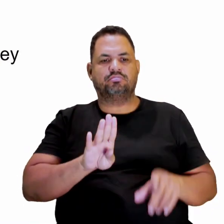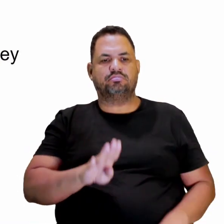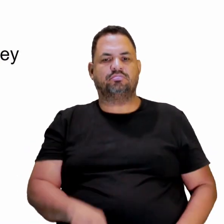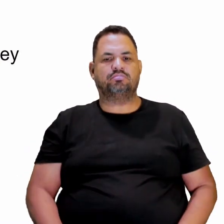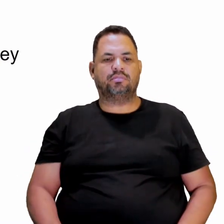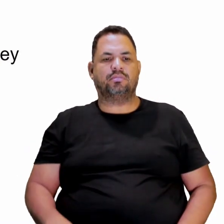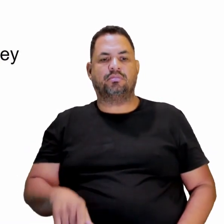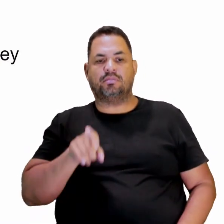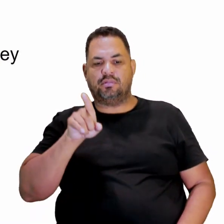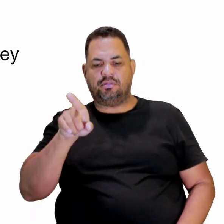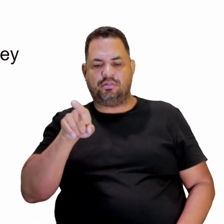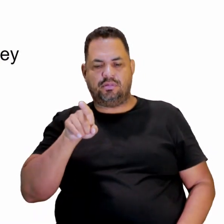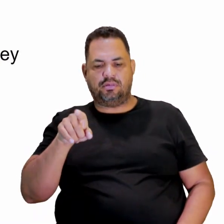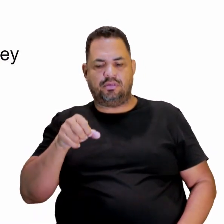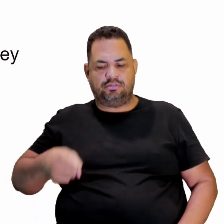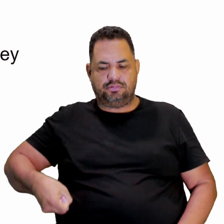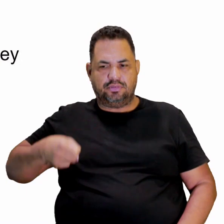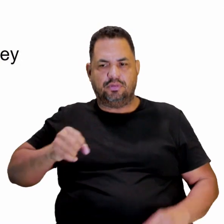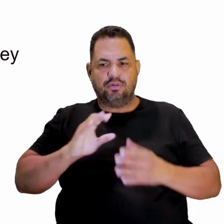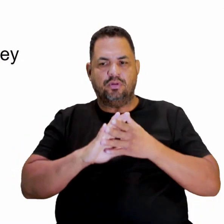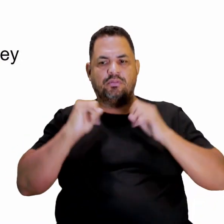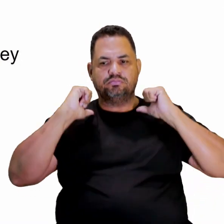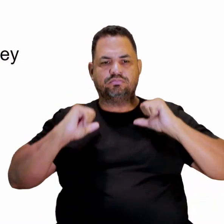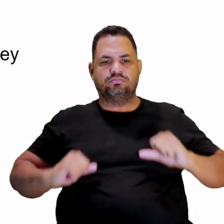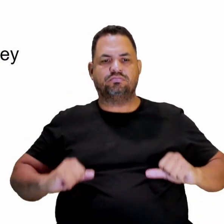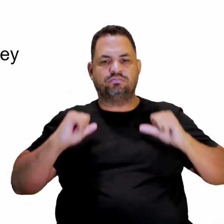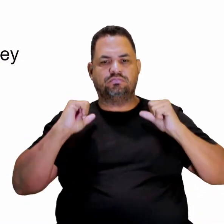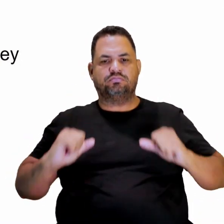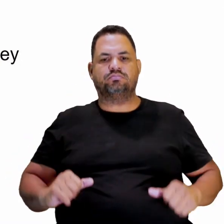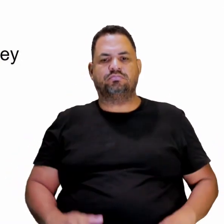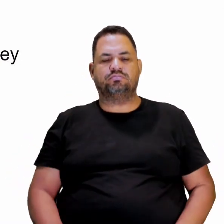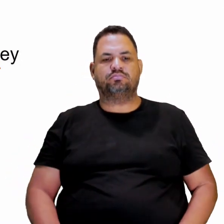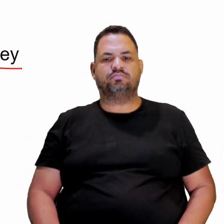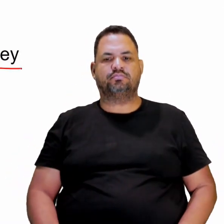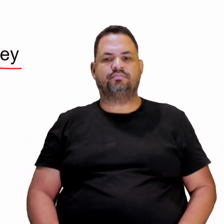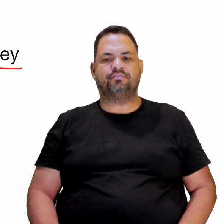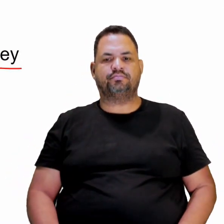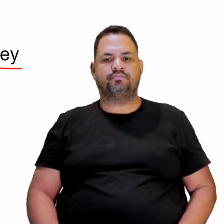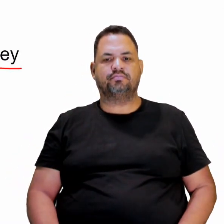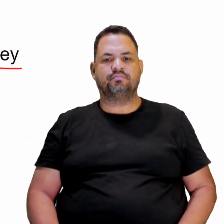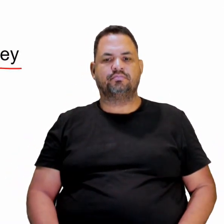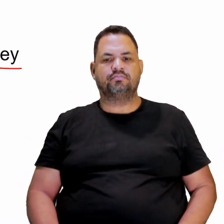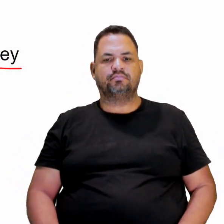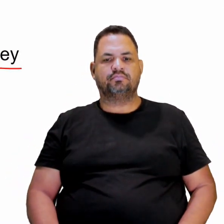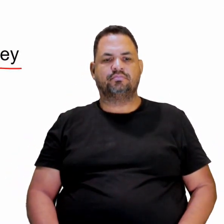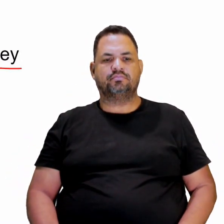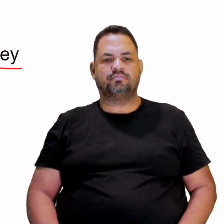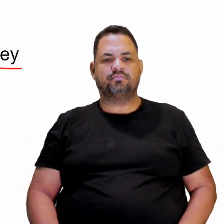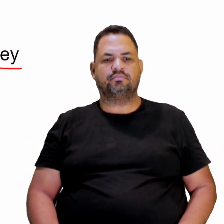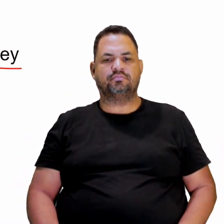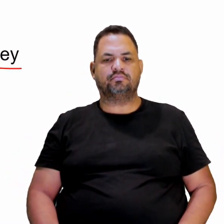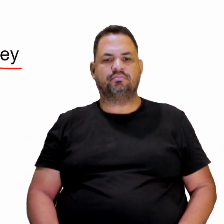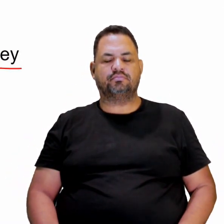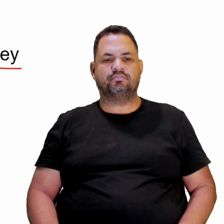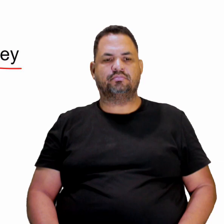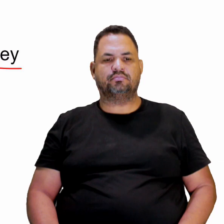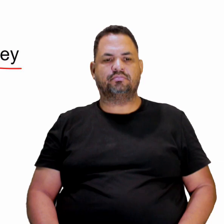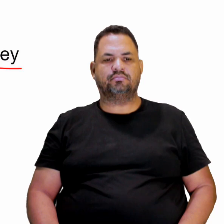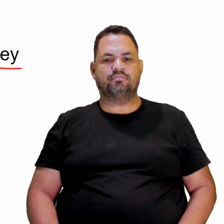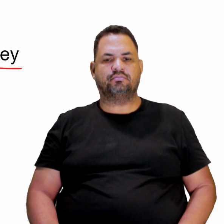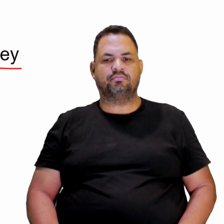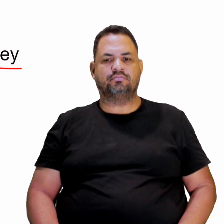a mochila ou a sacola. In, tananã. The robbers put the money was found later. Ou seja, tem